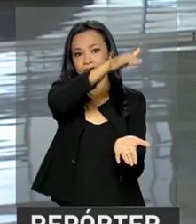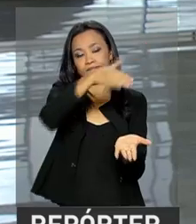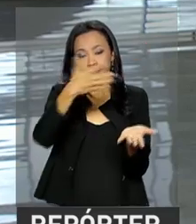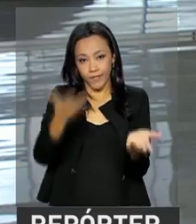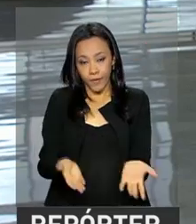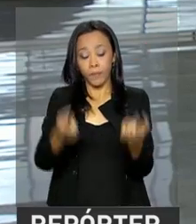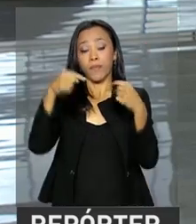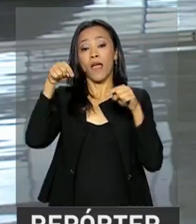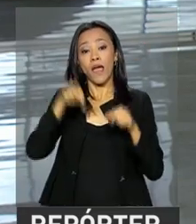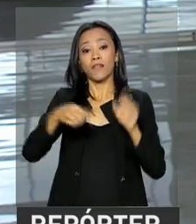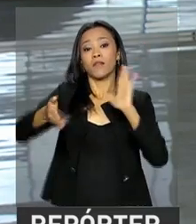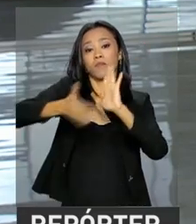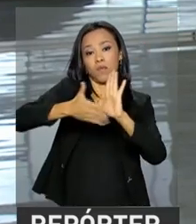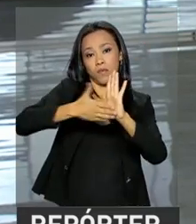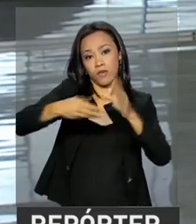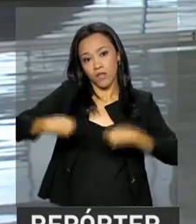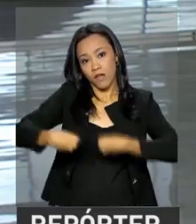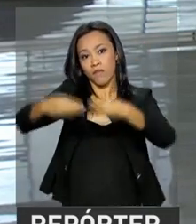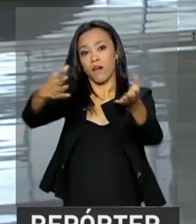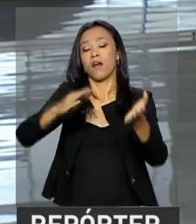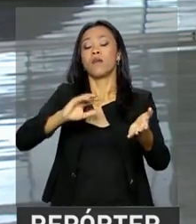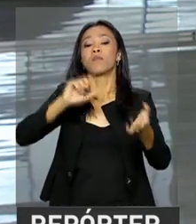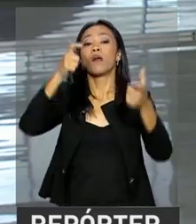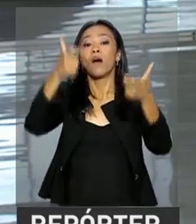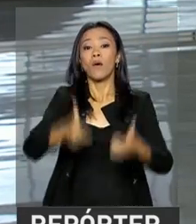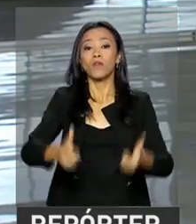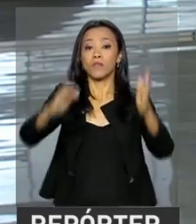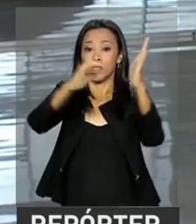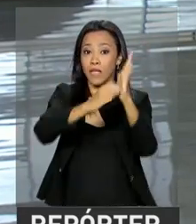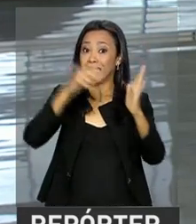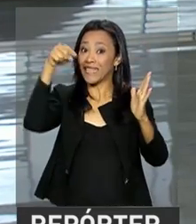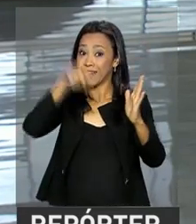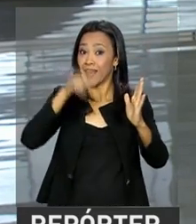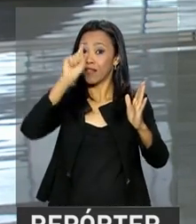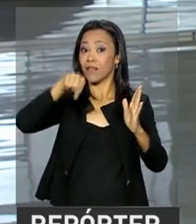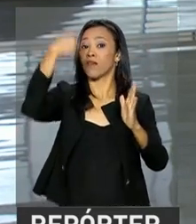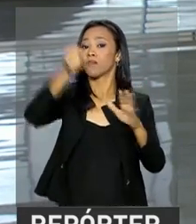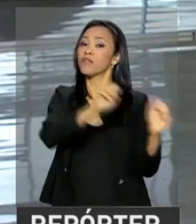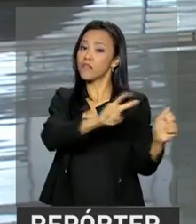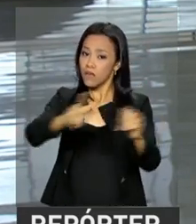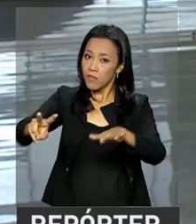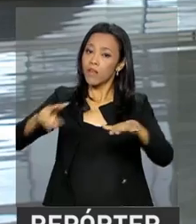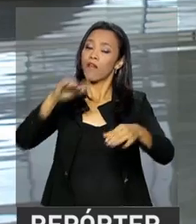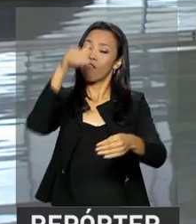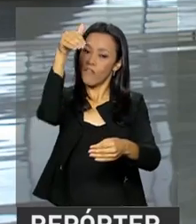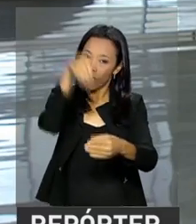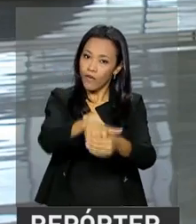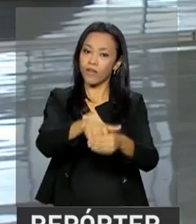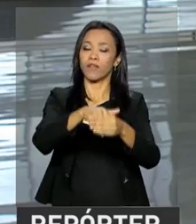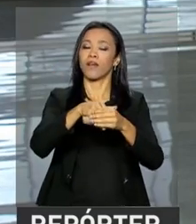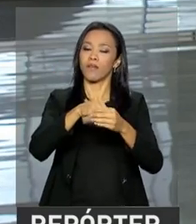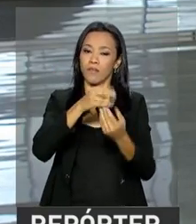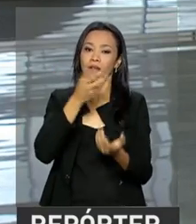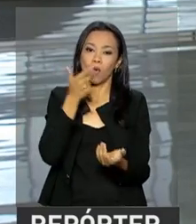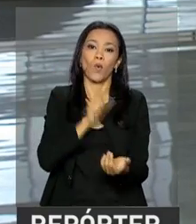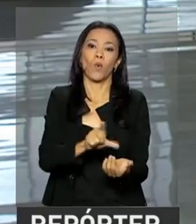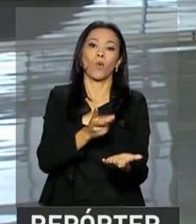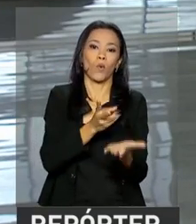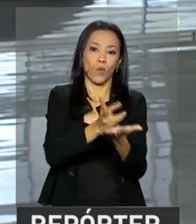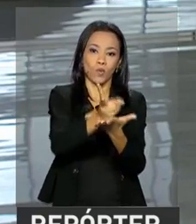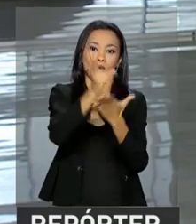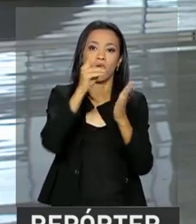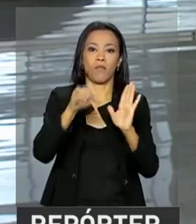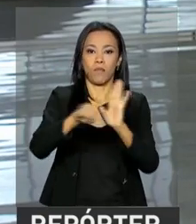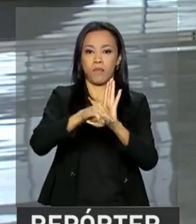matéria segue para o Senado onde deve onde tem que ser votada na próxima semana para garantir a validade da medida e aqui no